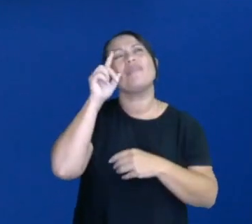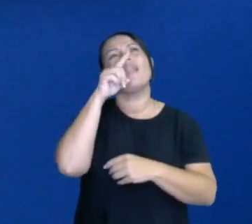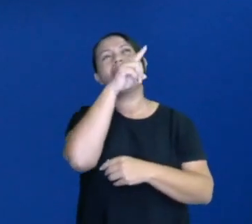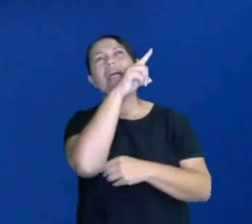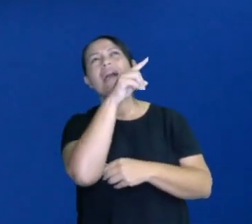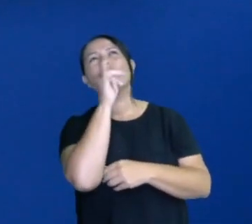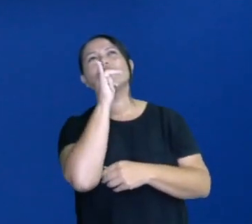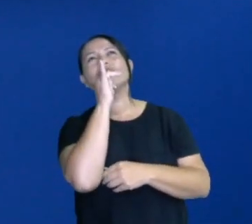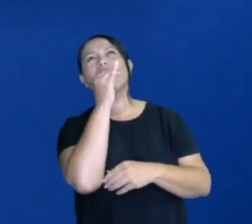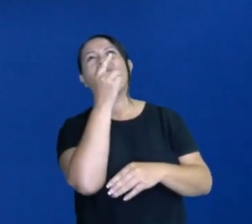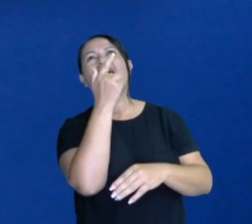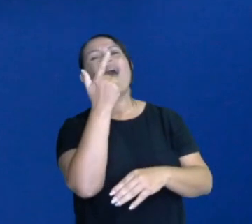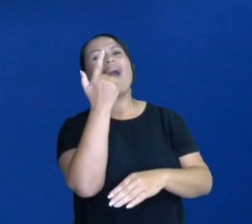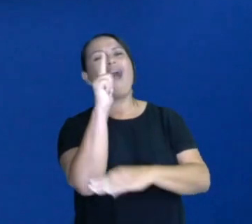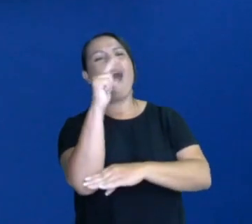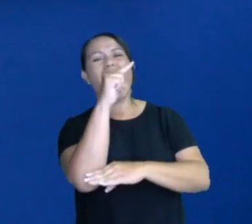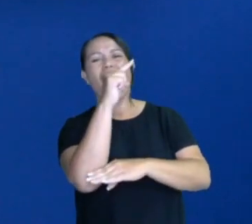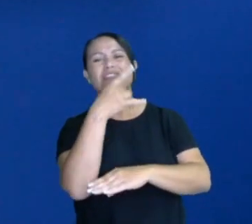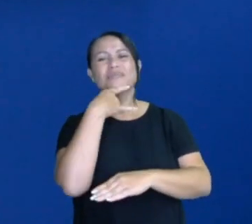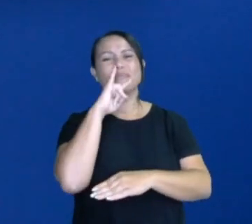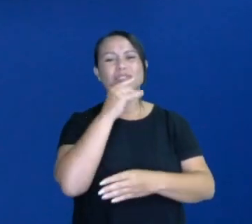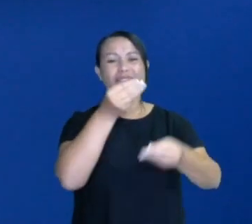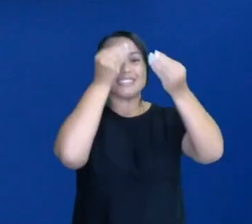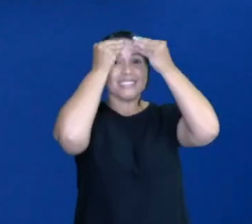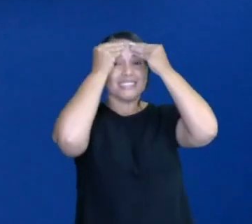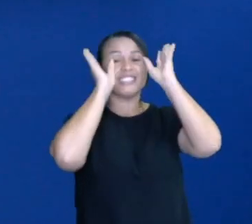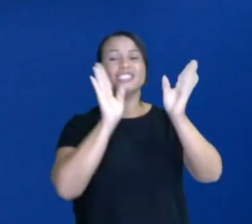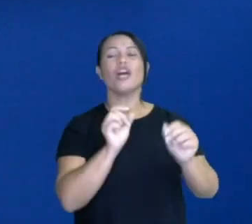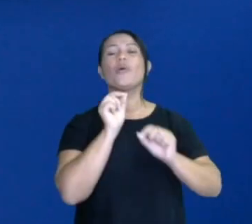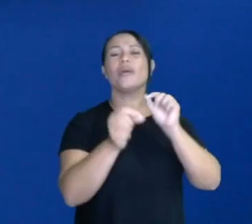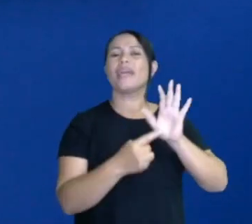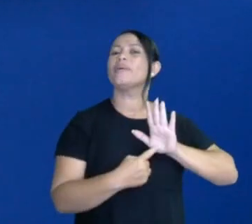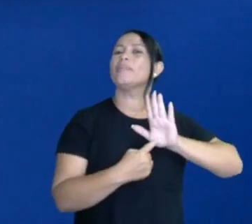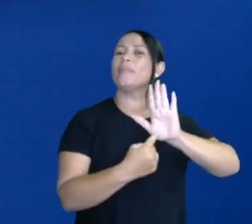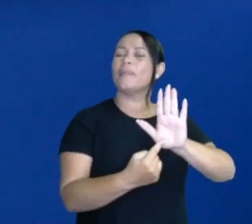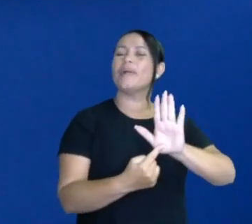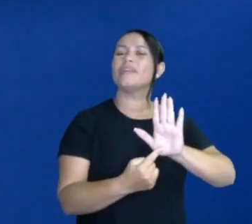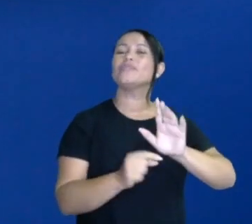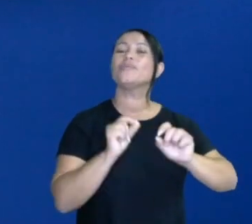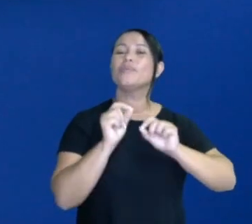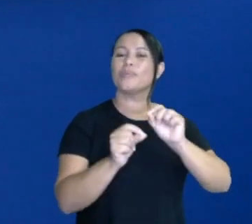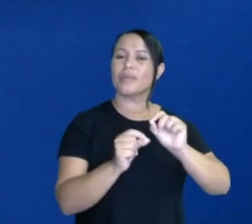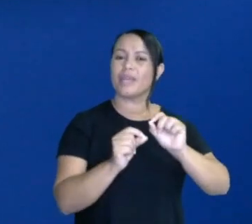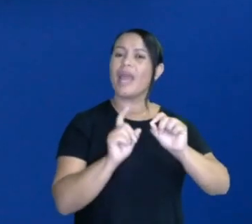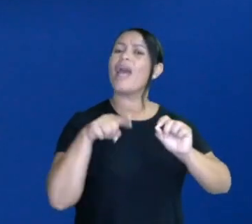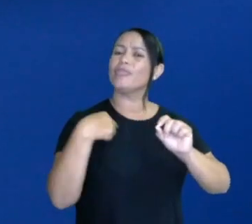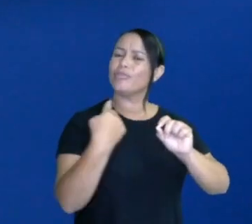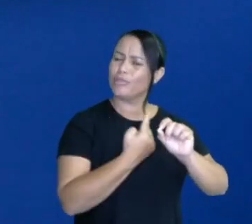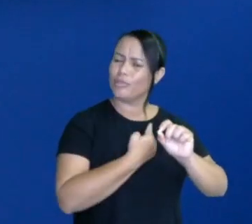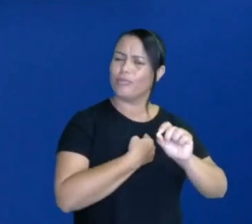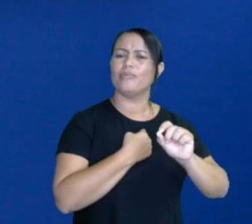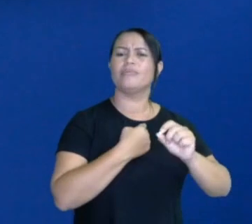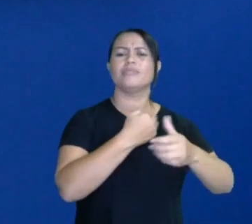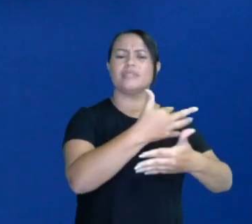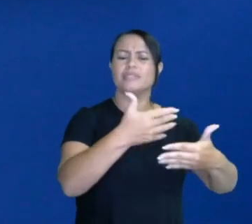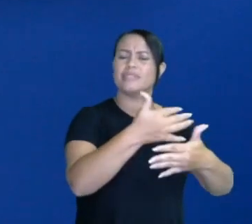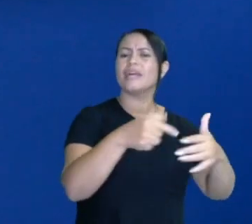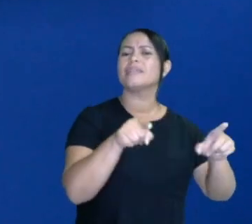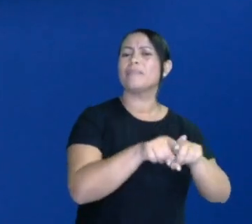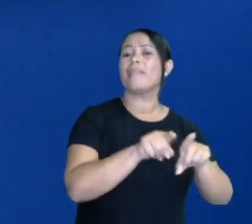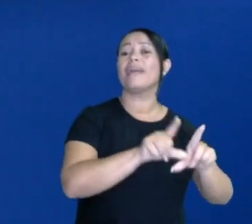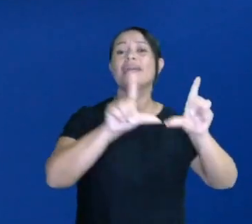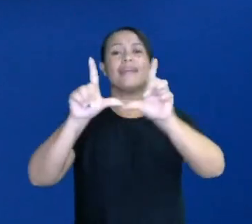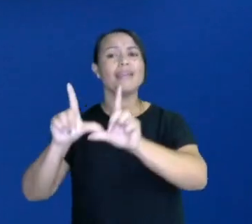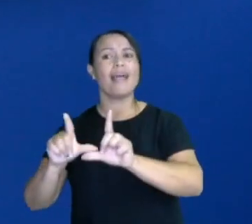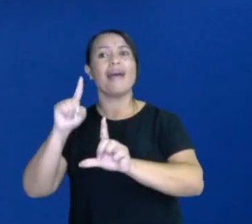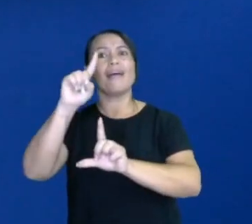da Pitu. Então, a gente consegue gravar. Essa imagem representa a nossa cidade e a imagem também lá